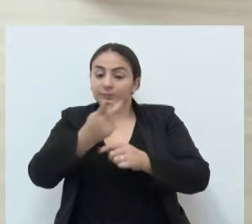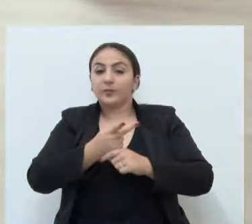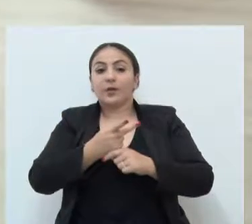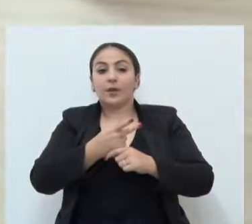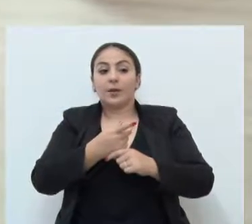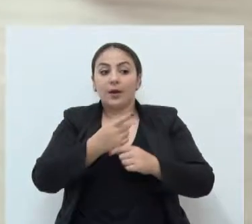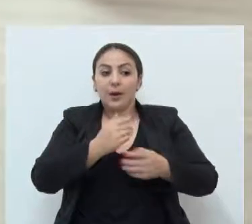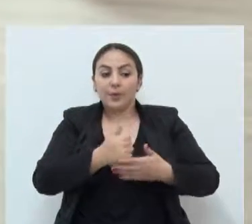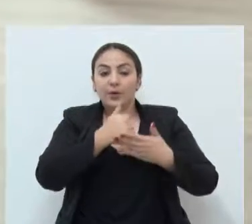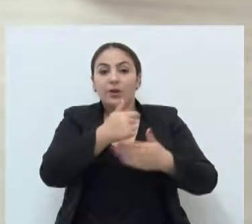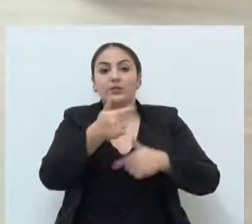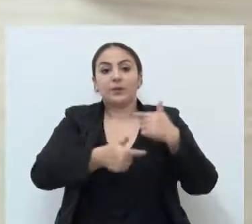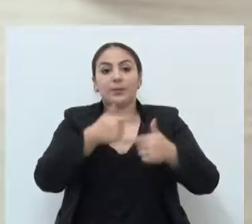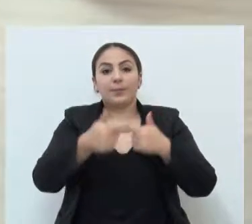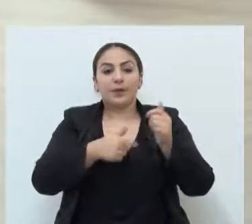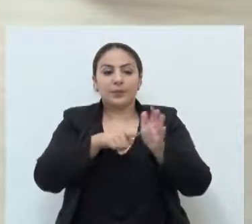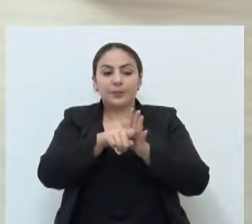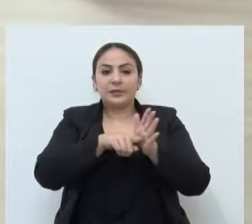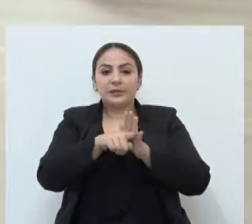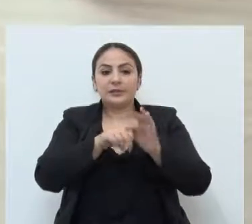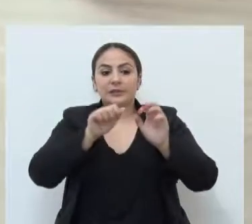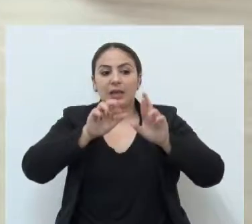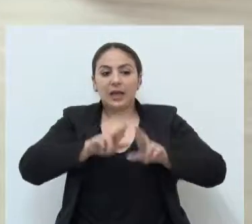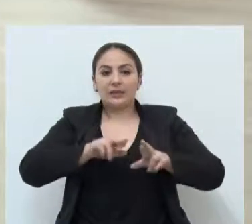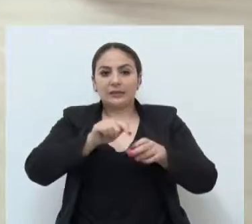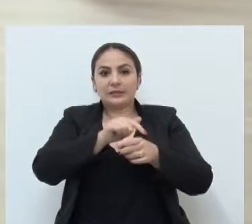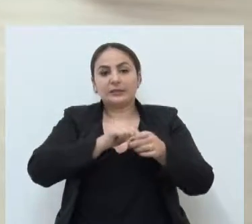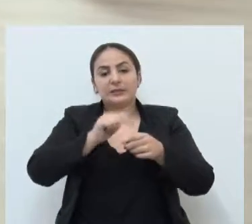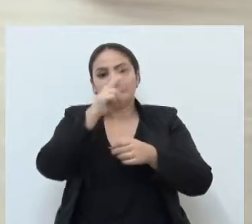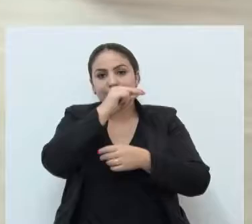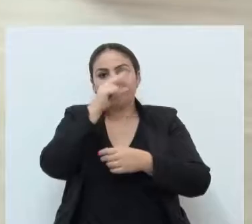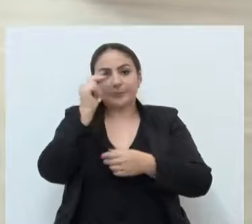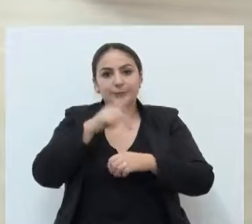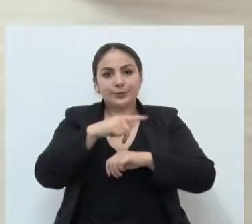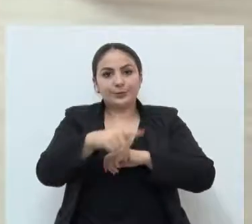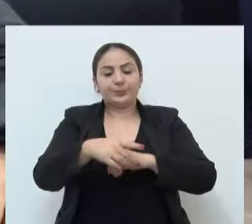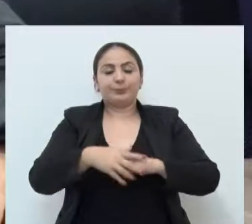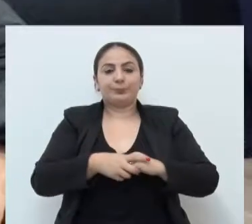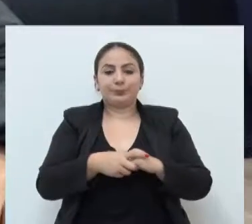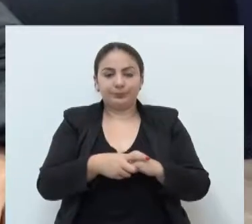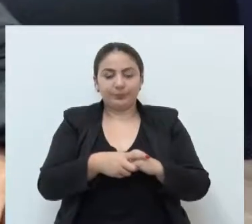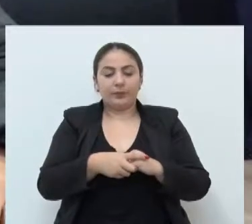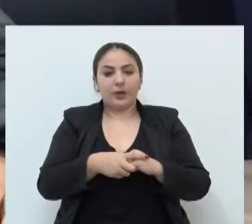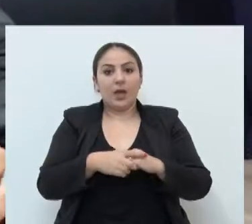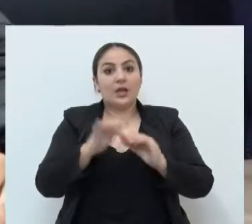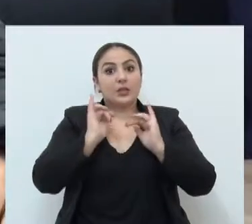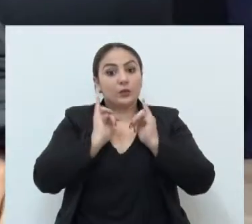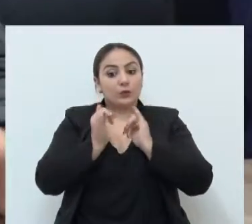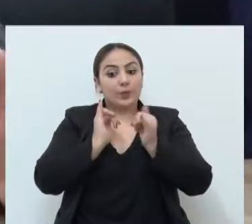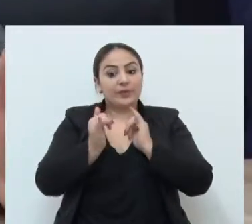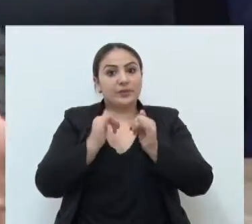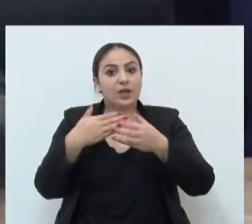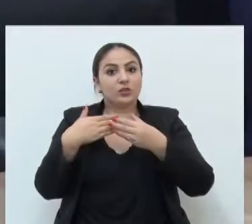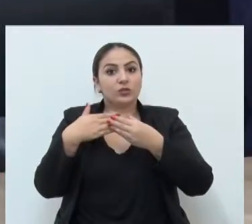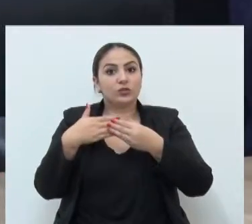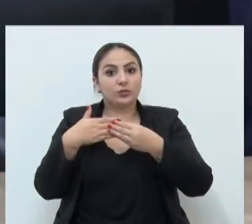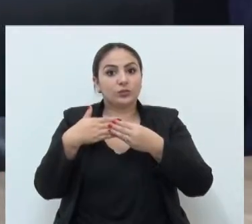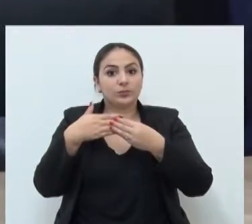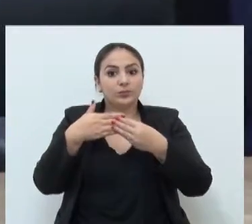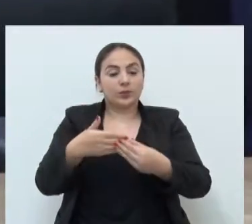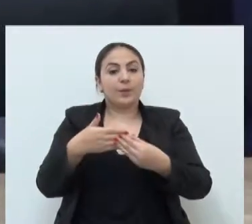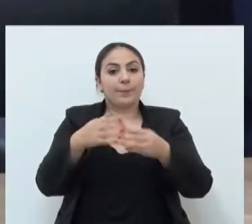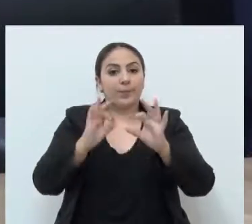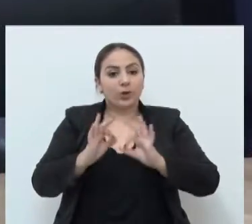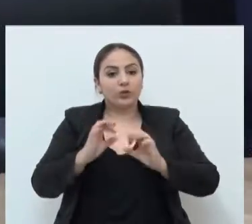subsidiar o trabalho de mapeamento da área urbana do município. As informações vão nortear a elaboração